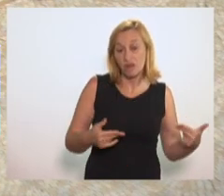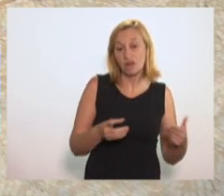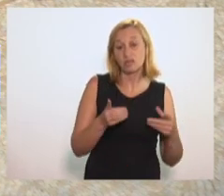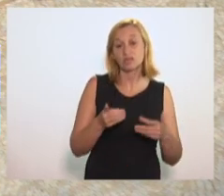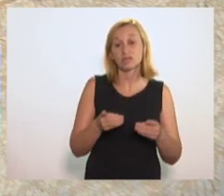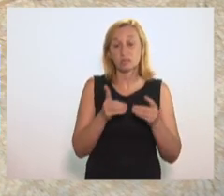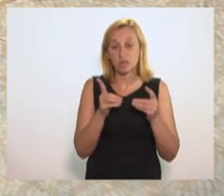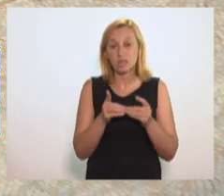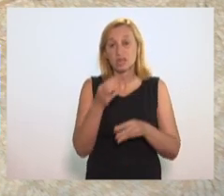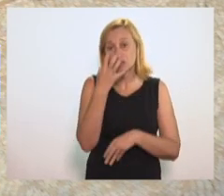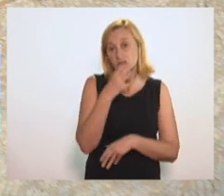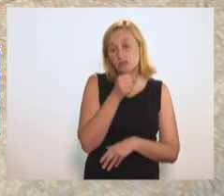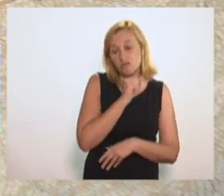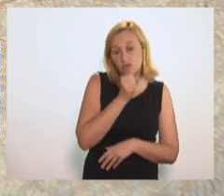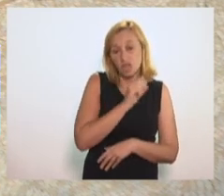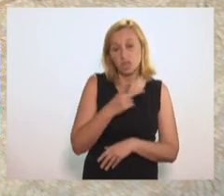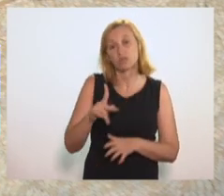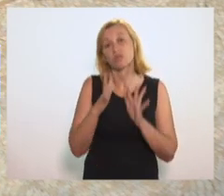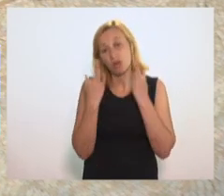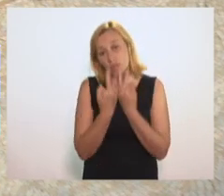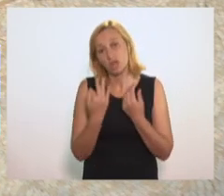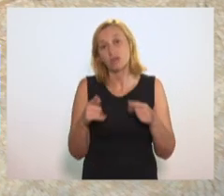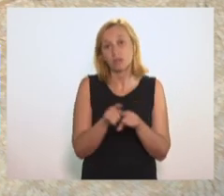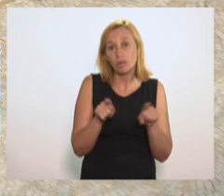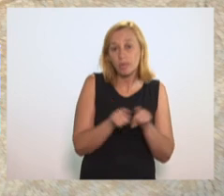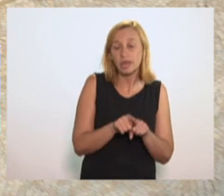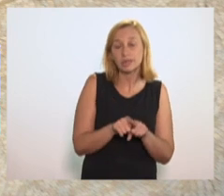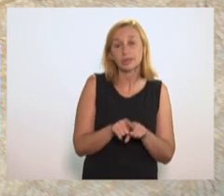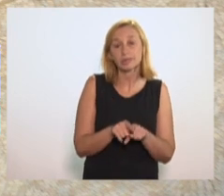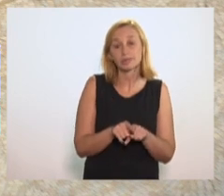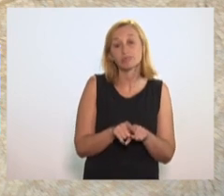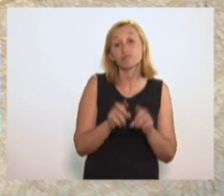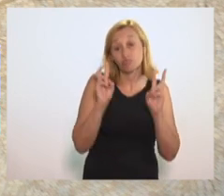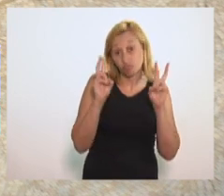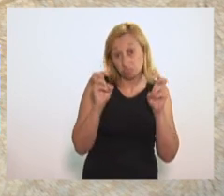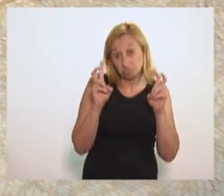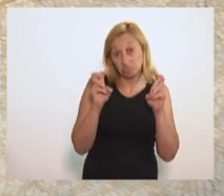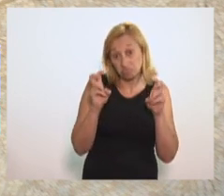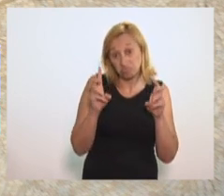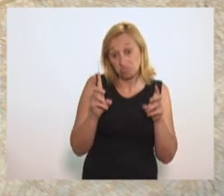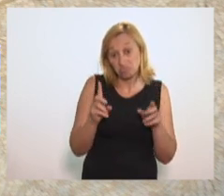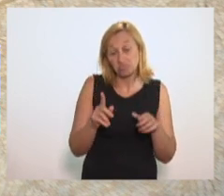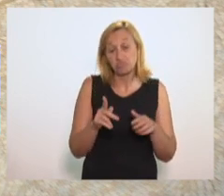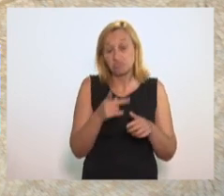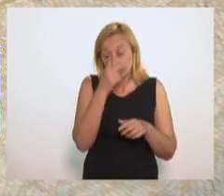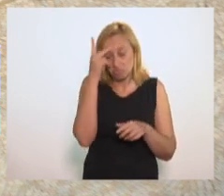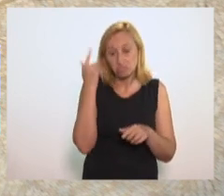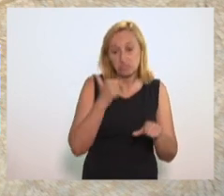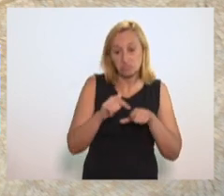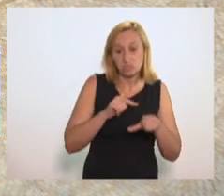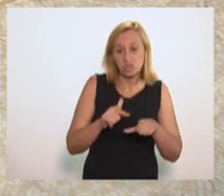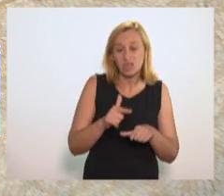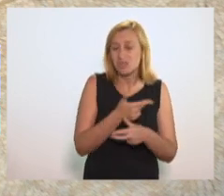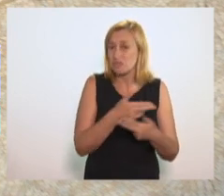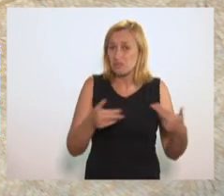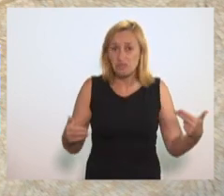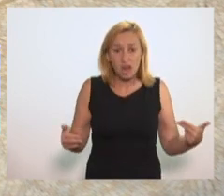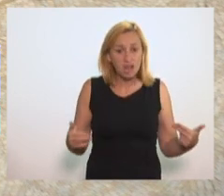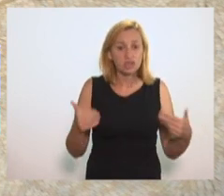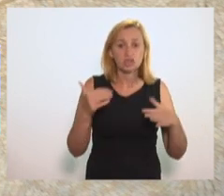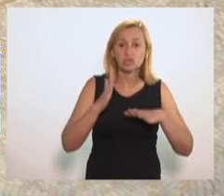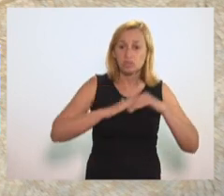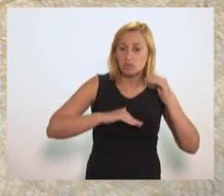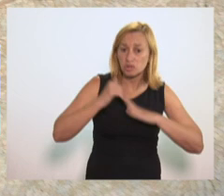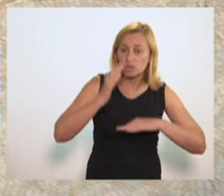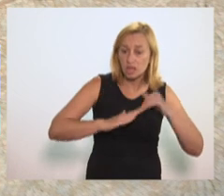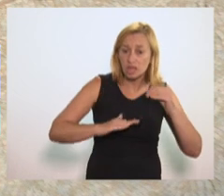idosos e suas respectivas famílias além além da situação funcional dos trabalhadores são centenas de profissionais centenas de